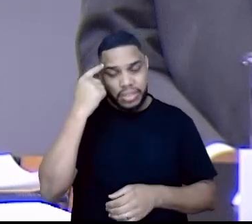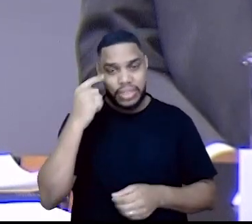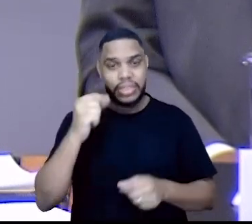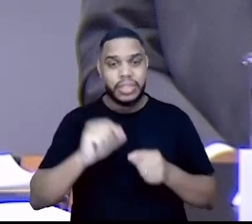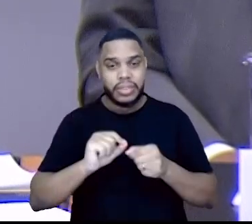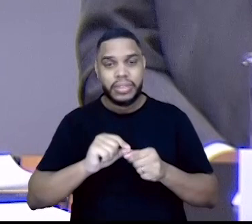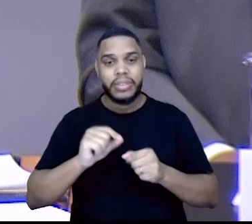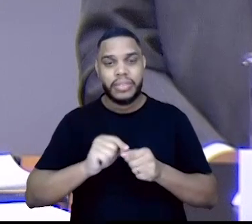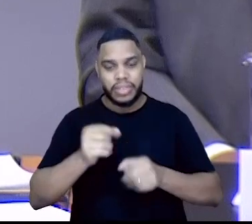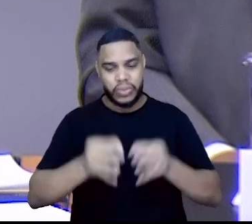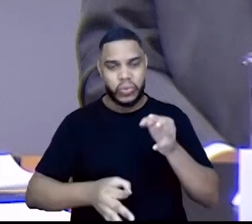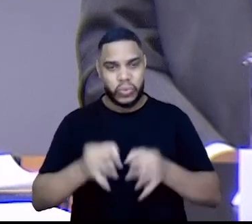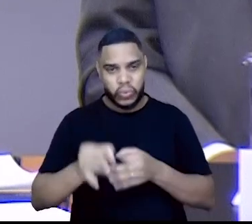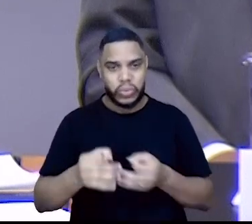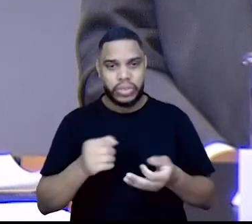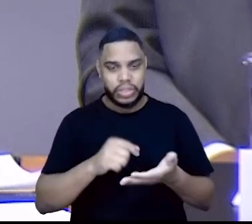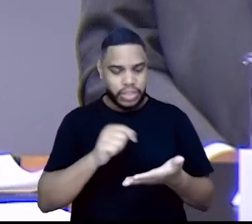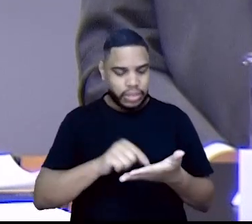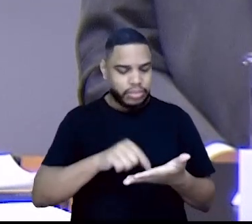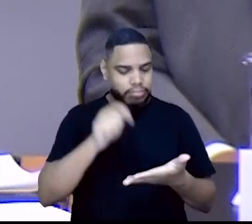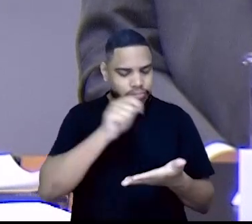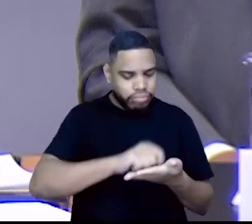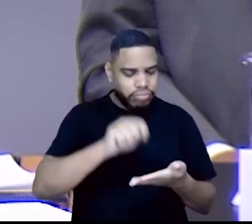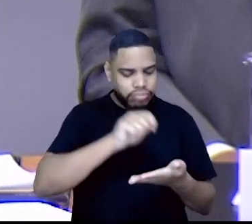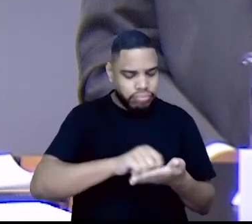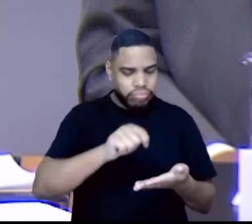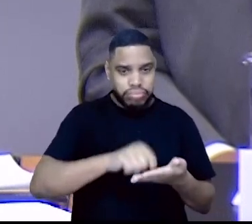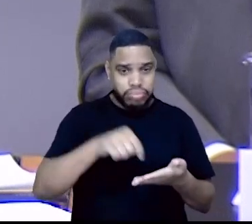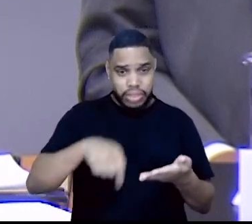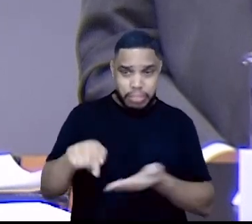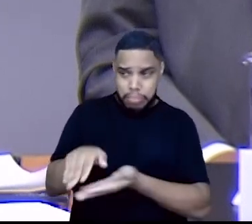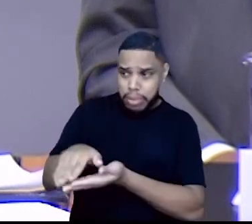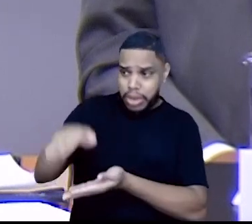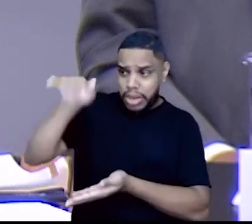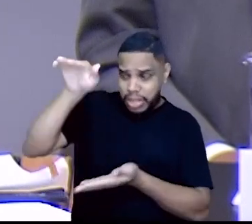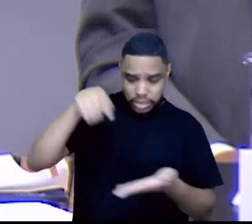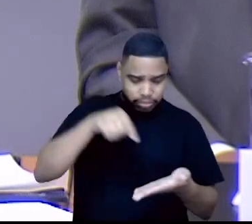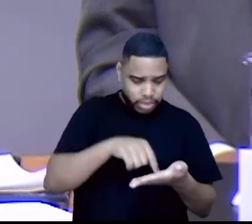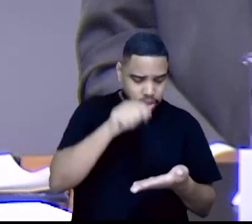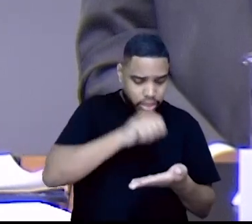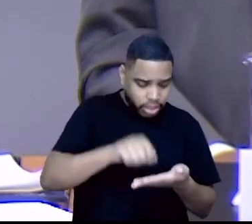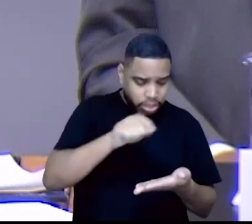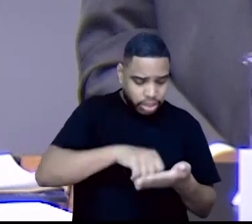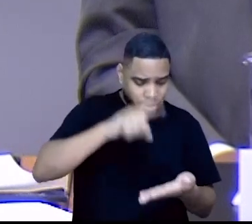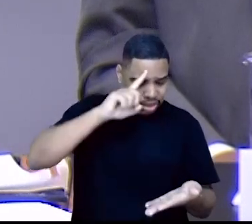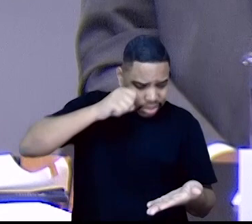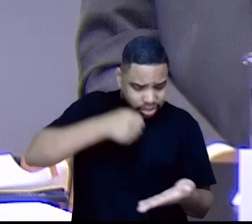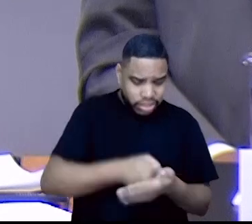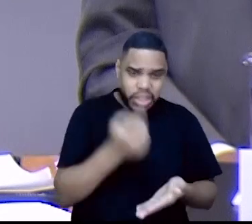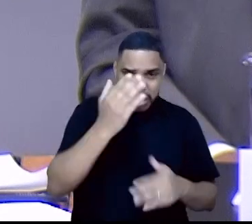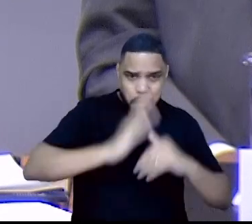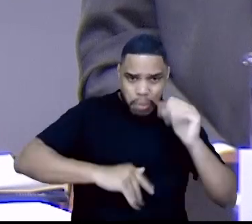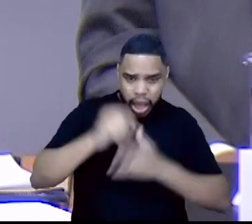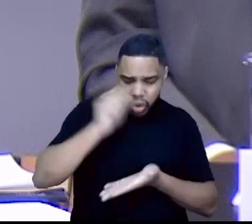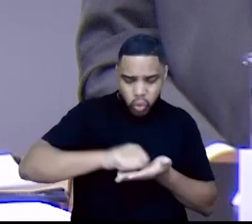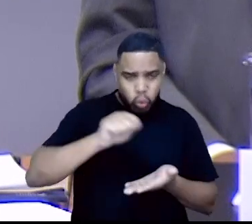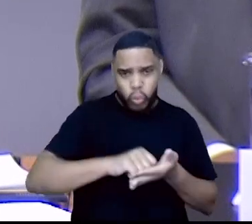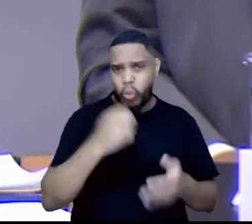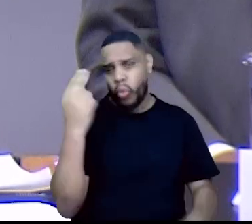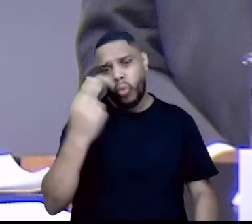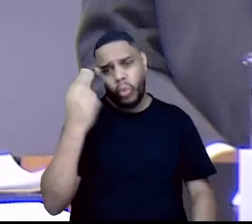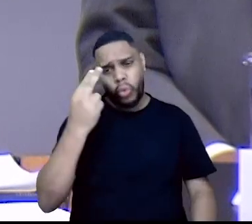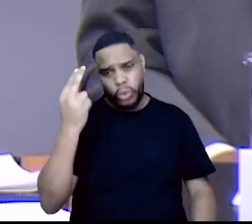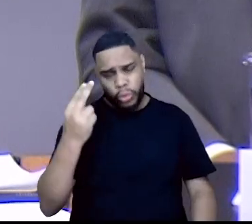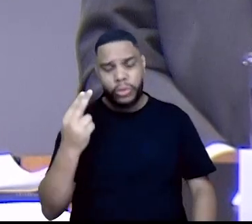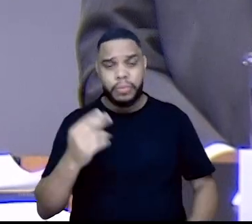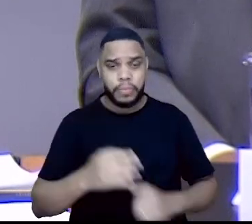fio cada sentença. Infelizmente, a vida já não pode mais funcionar dessa maneira.